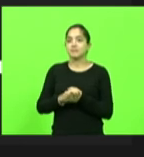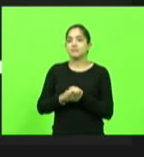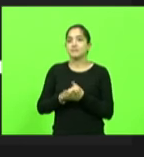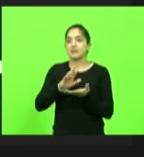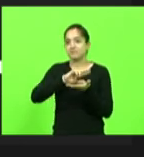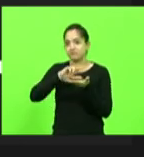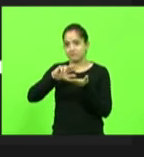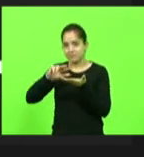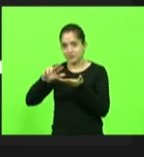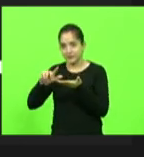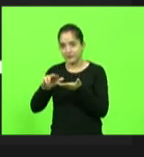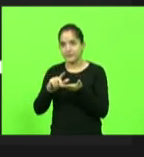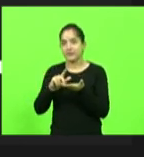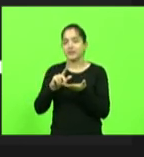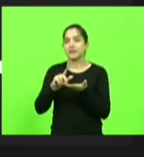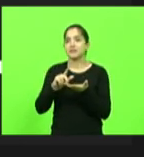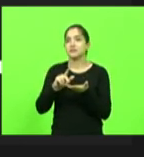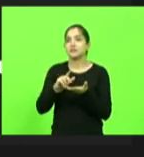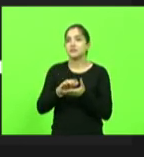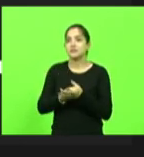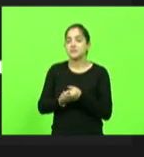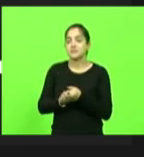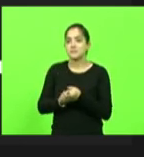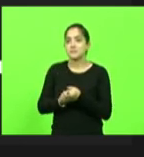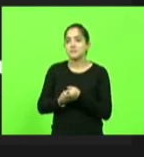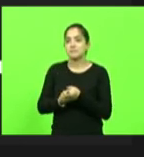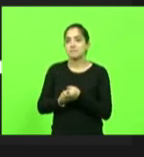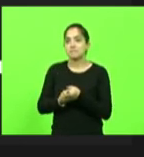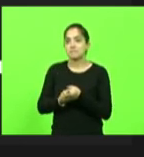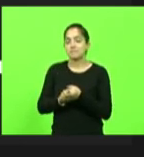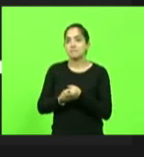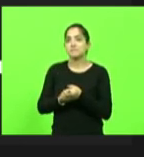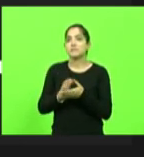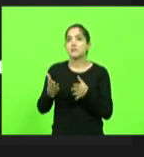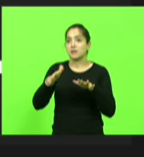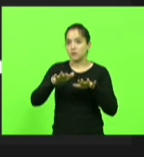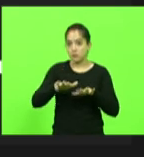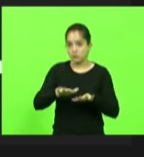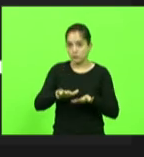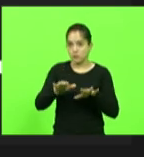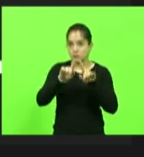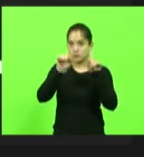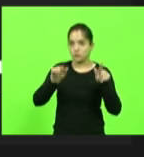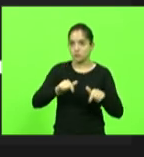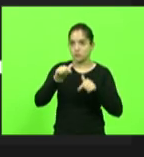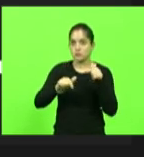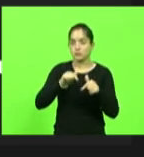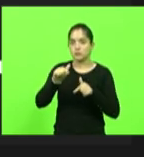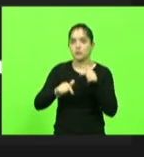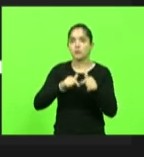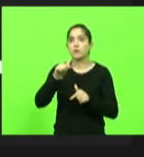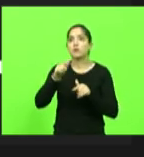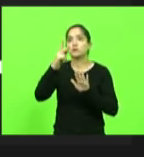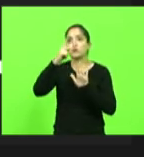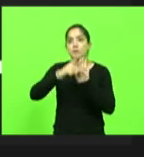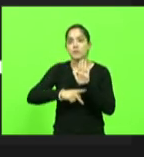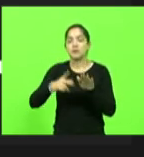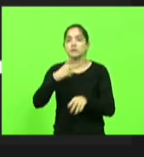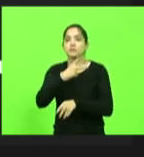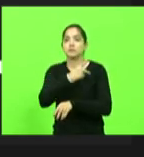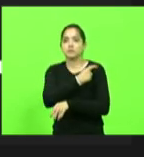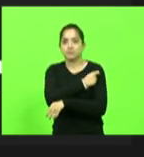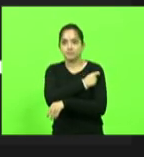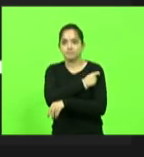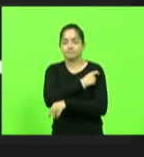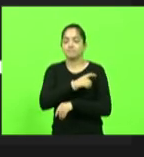quero cometer equívocos. Inclusão imediata dos trabalhadores do SUAS no plano estadual de vacinação e